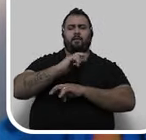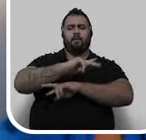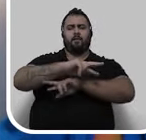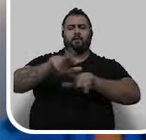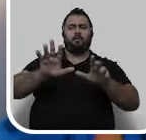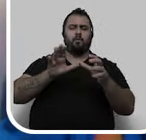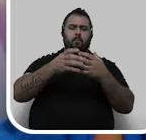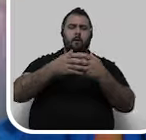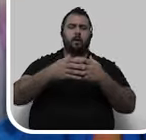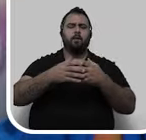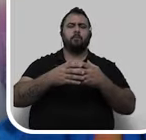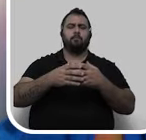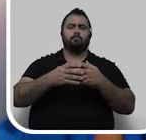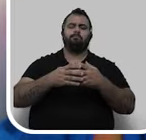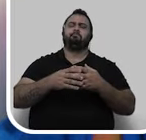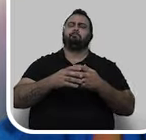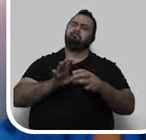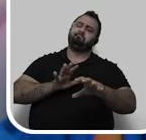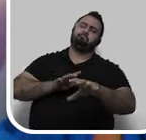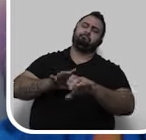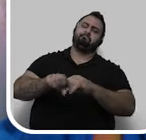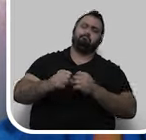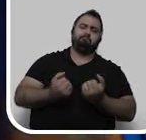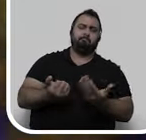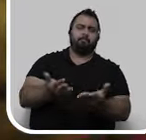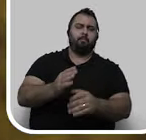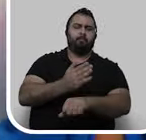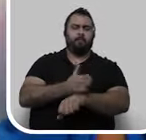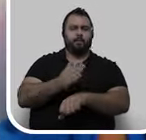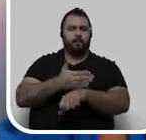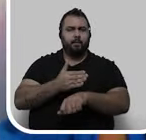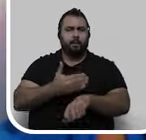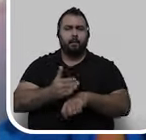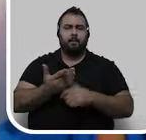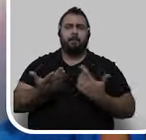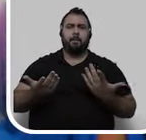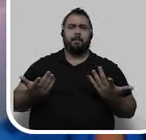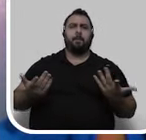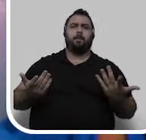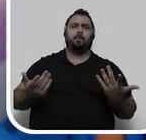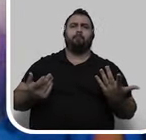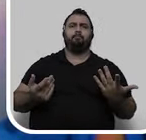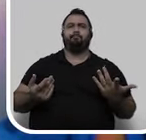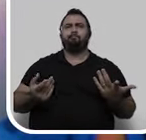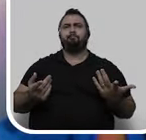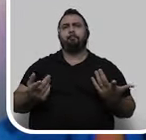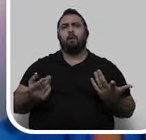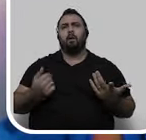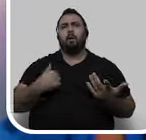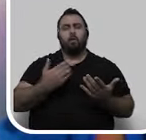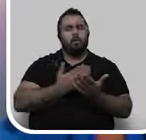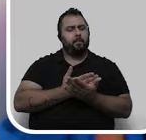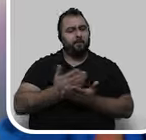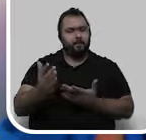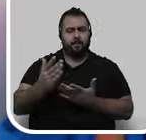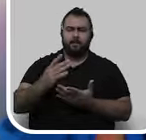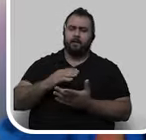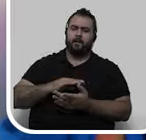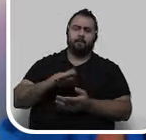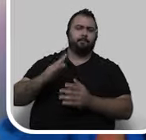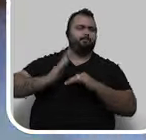comunidades, formando, dando treinamento, dando um início na carreira, uma